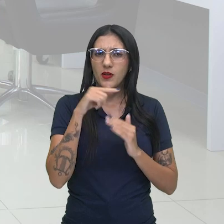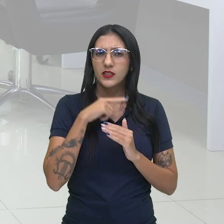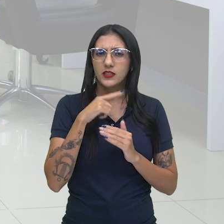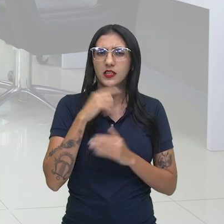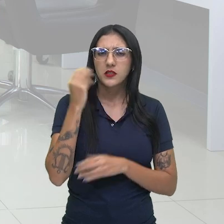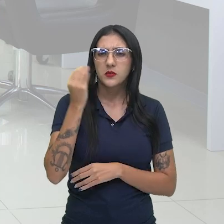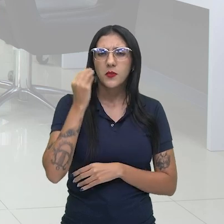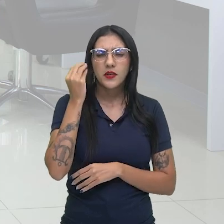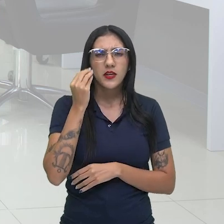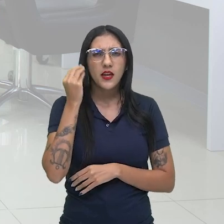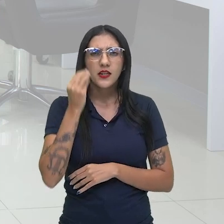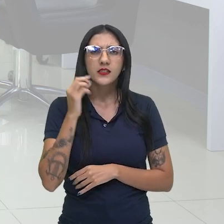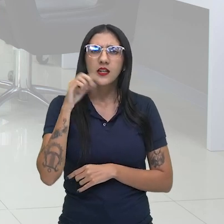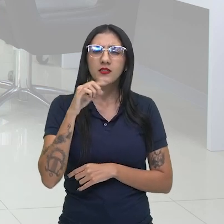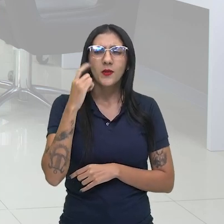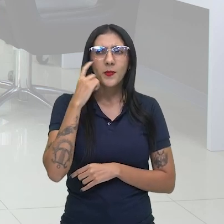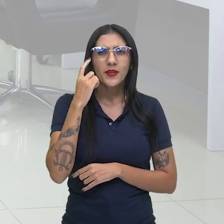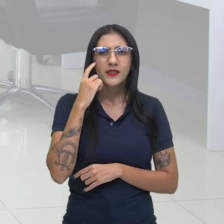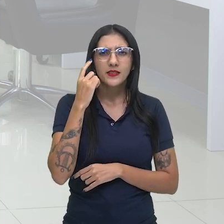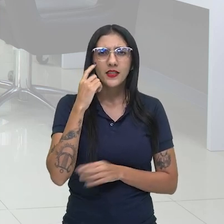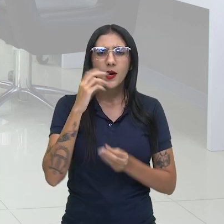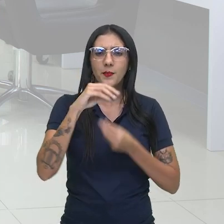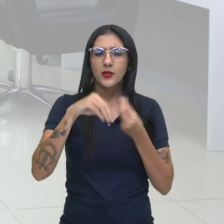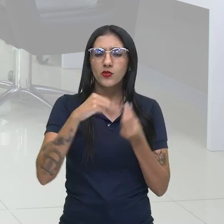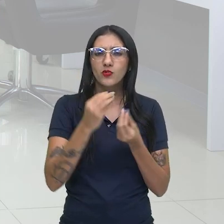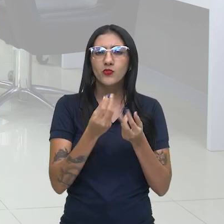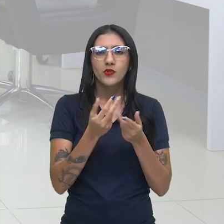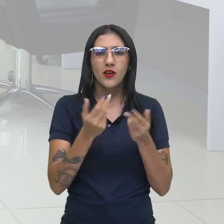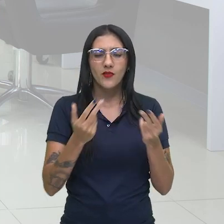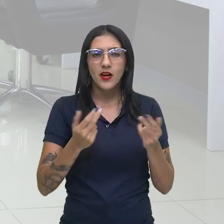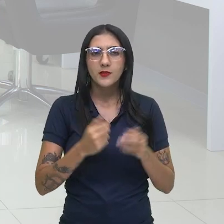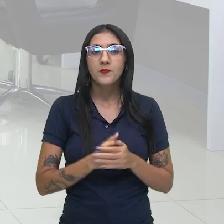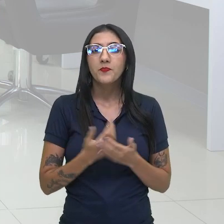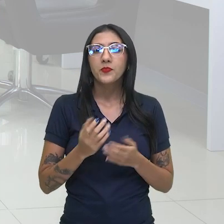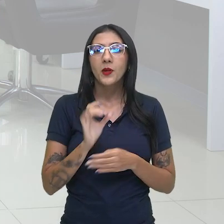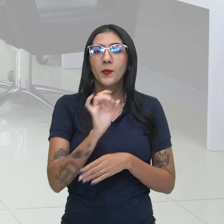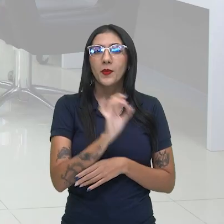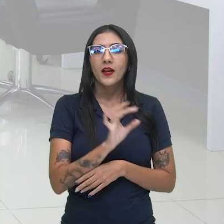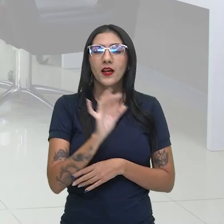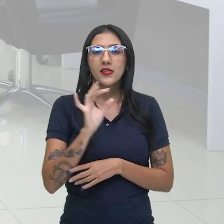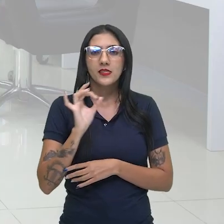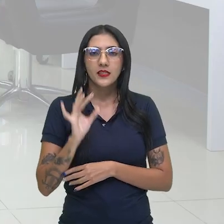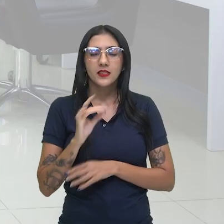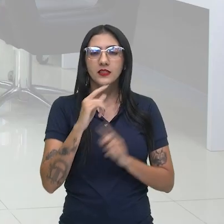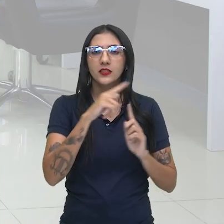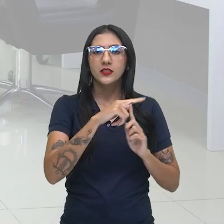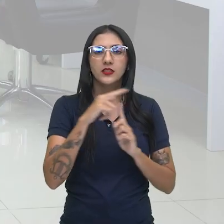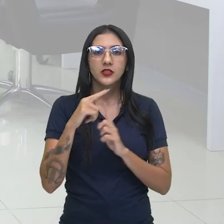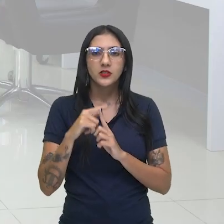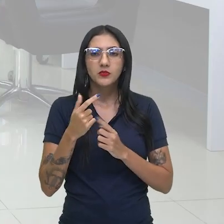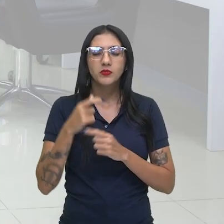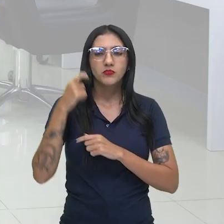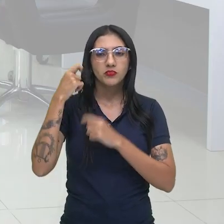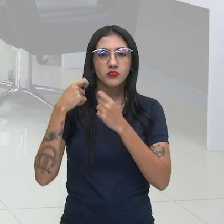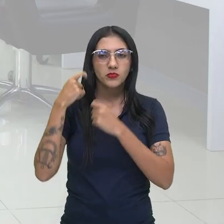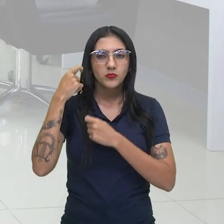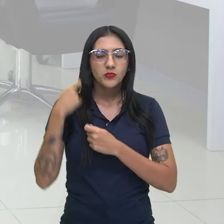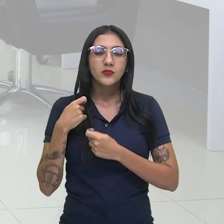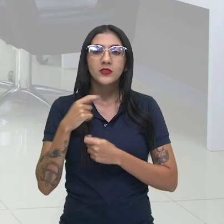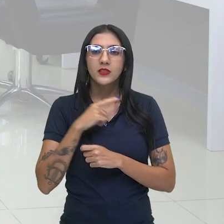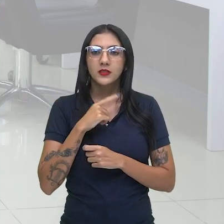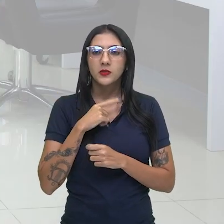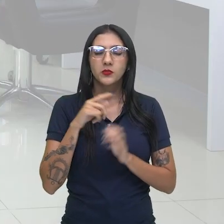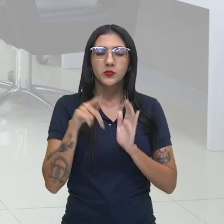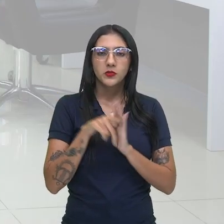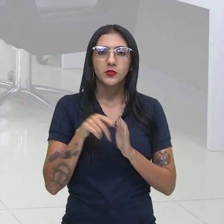que vai levar em consideração a fórmula, né? Então, para cada produto existe um tempo, né, de duração aí do